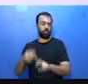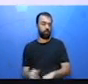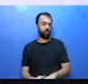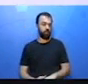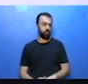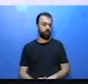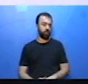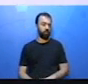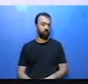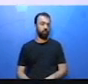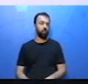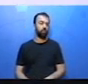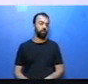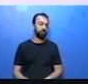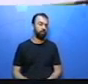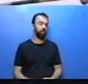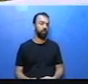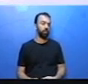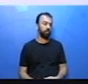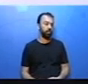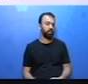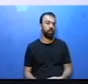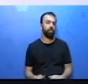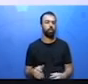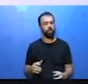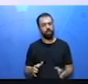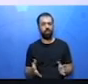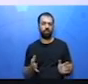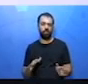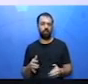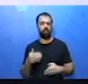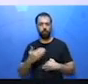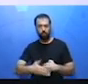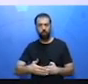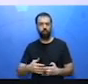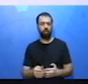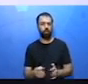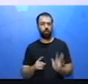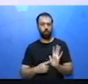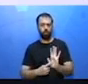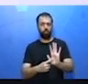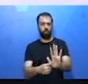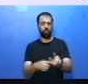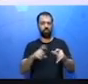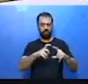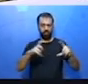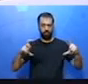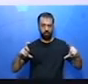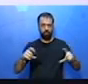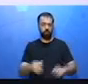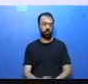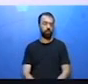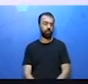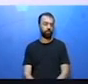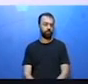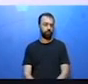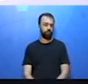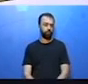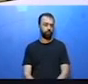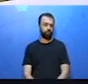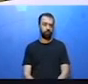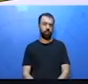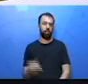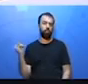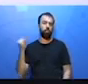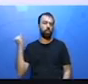Muitas provas, o próprio exercício dá a fórmula, porque a intenção não é a gente decorar a